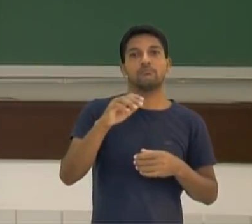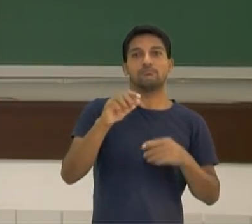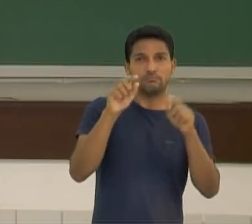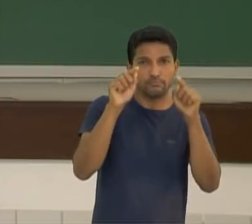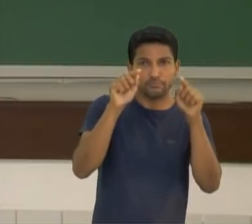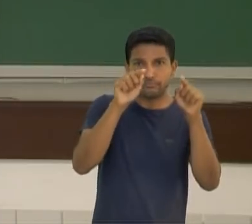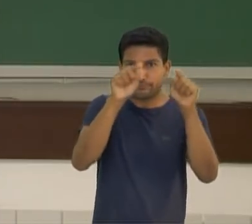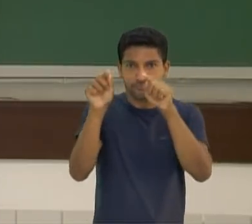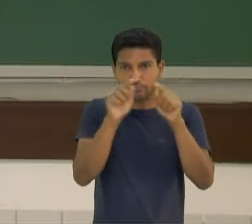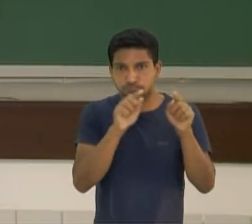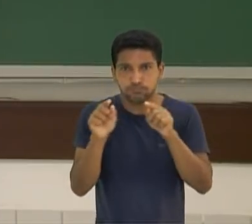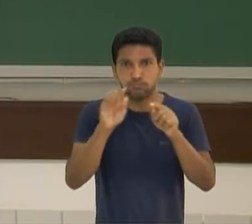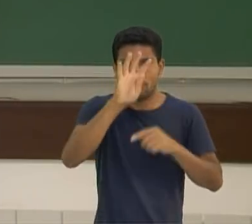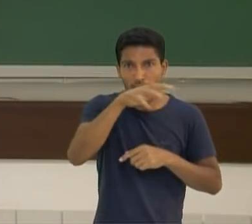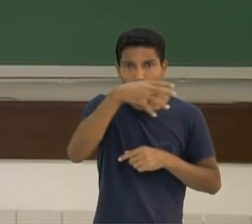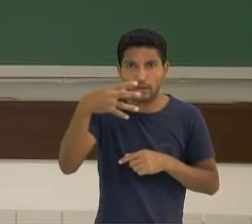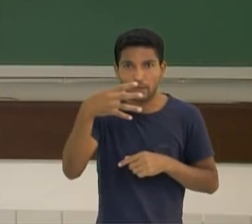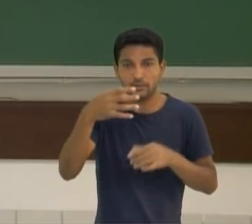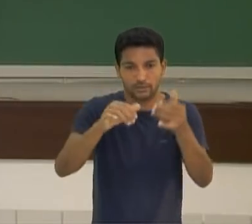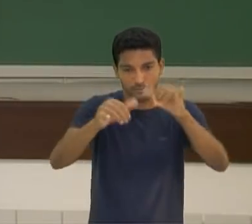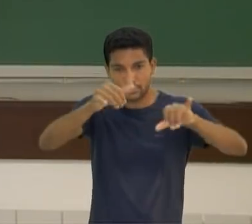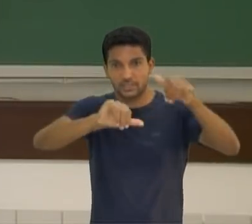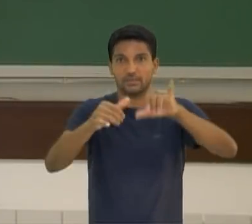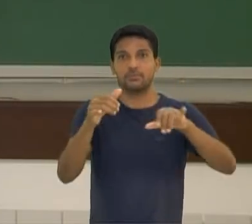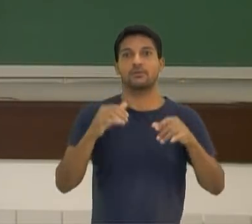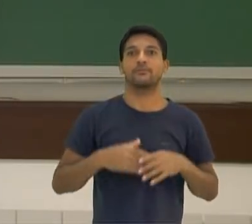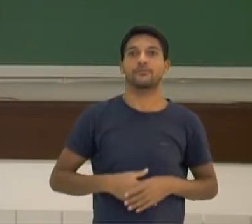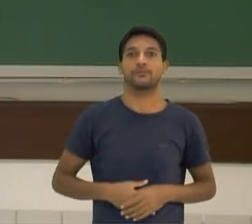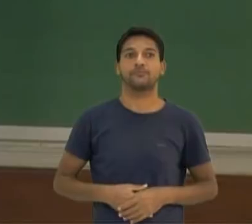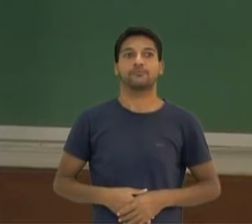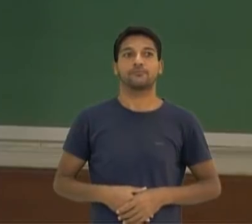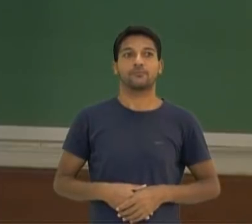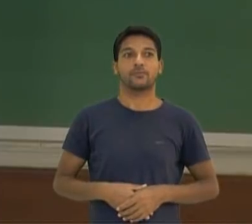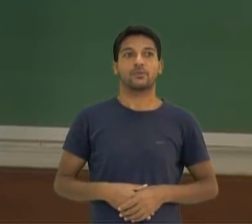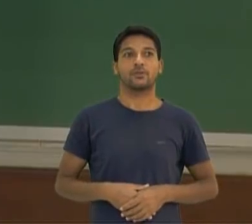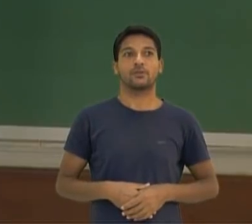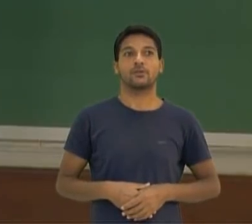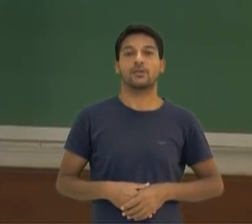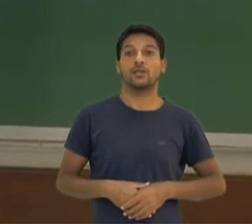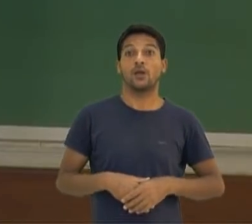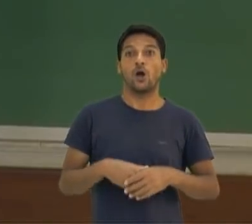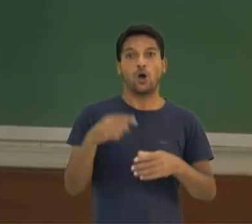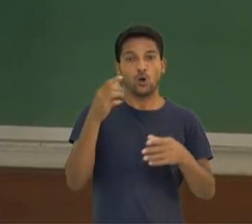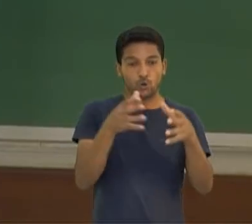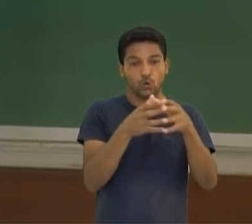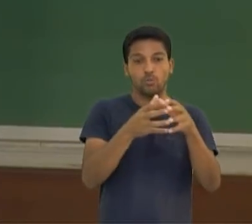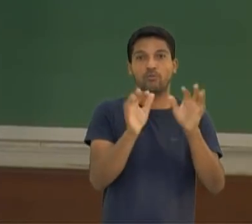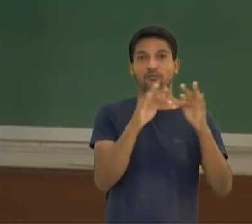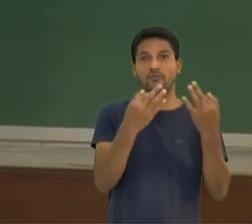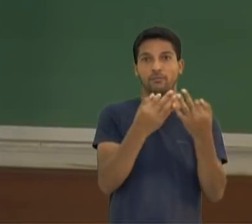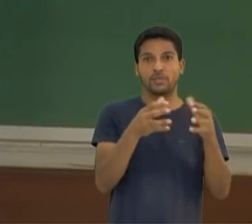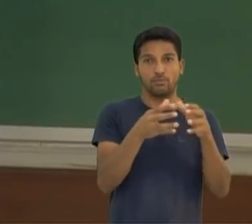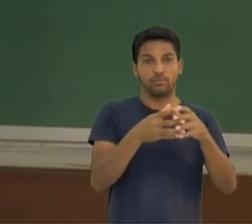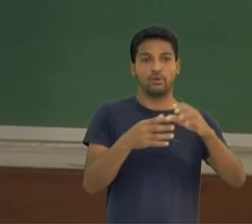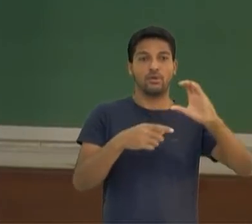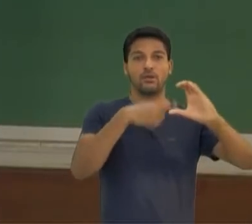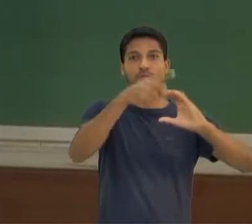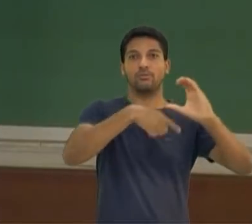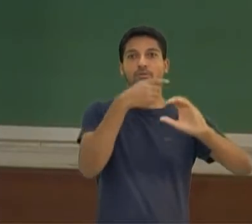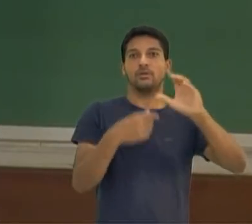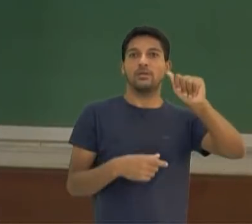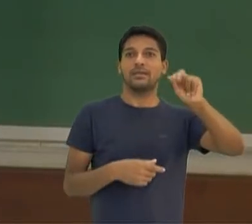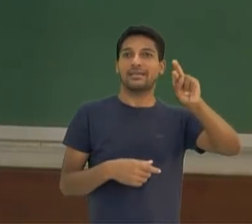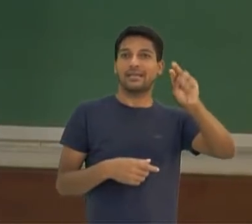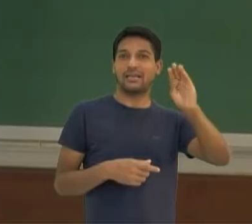da química orgânica, beleza? Vamos trabalhar o conceito mais importante, a família do carbono, que é a família